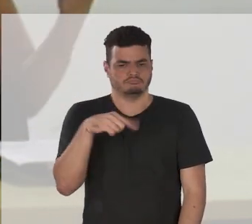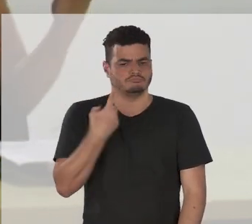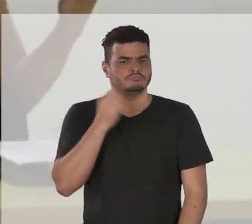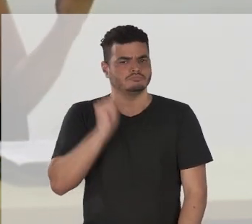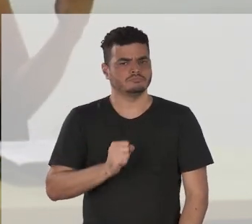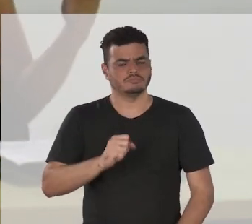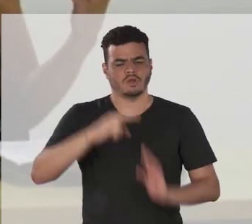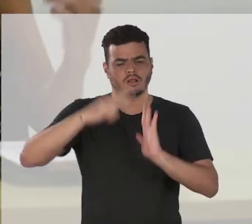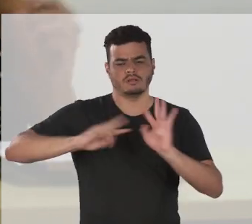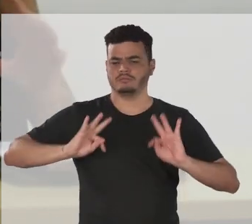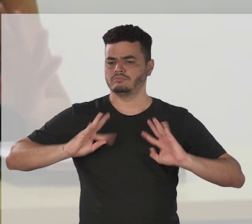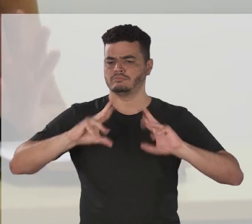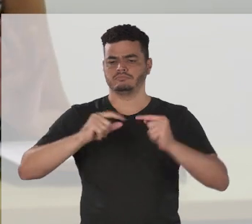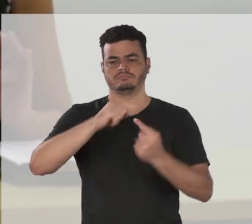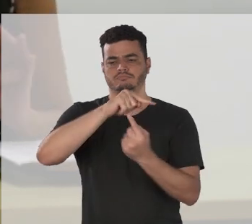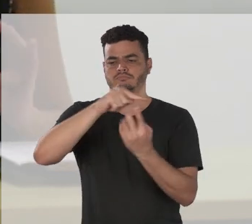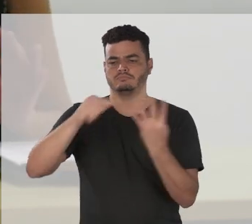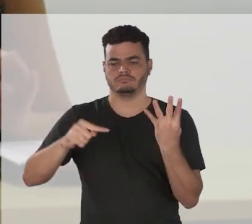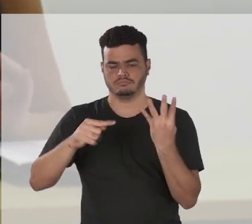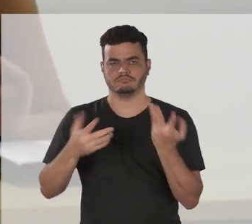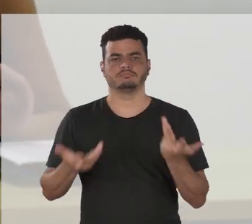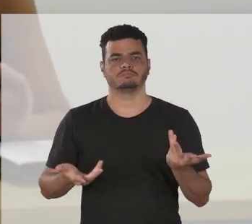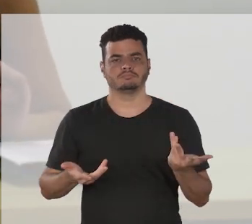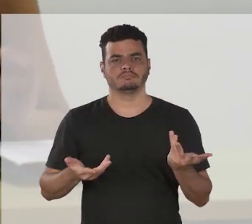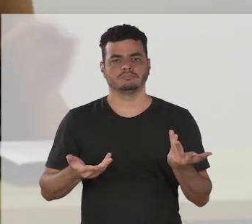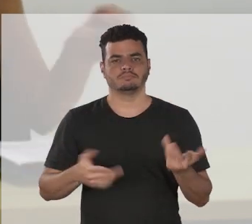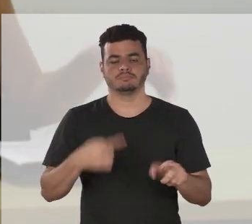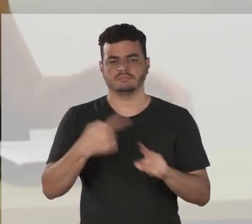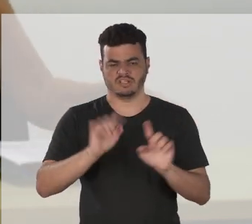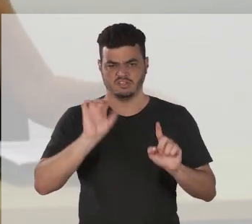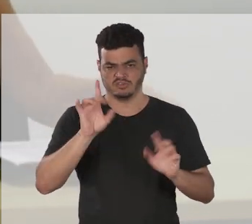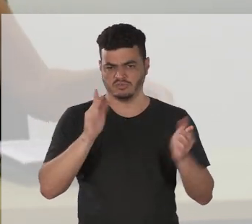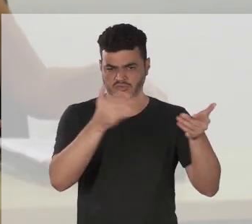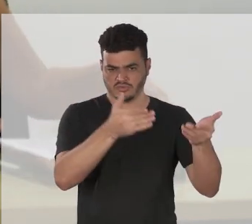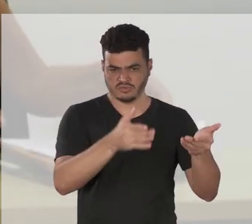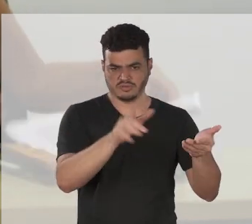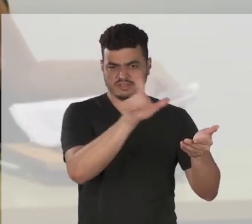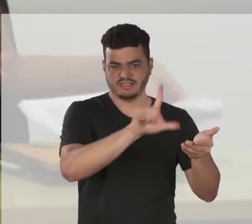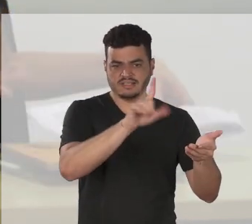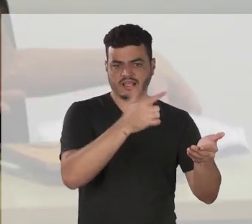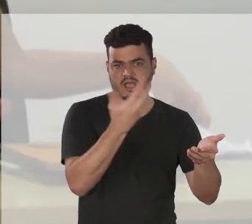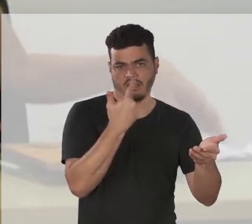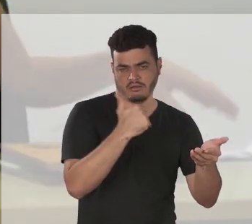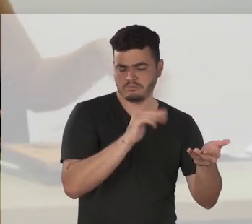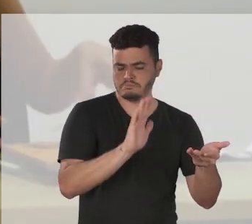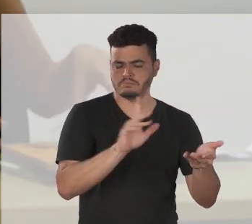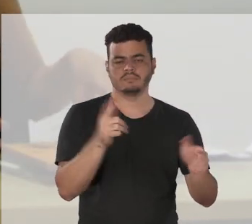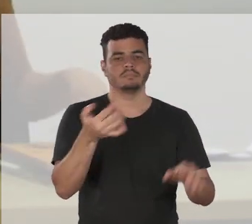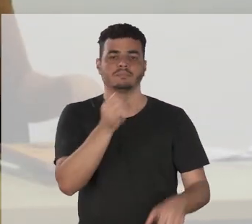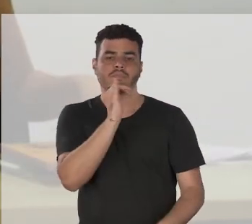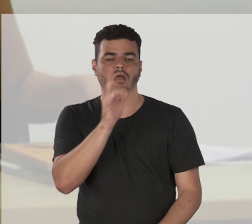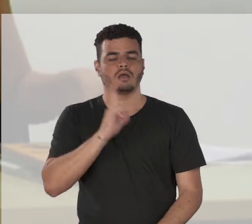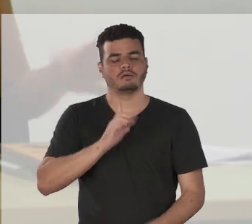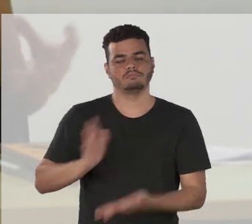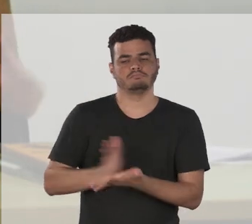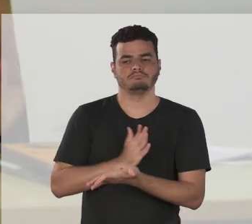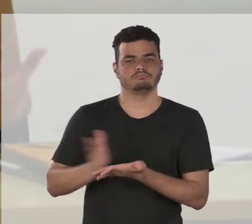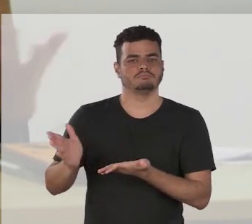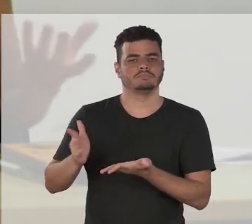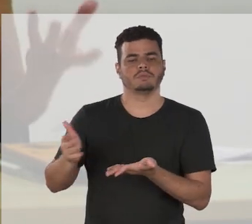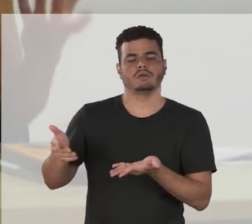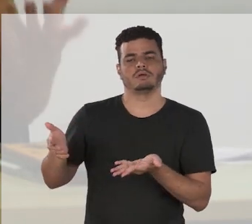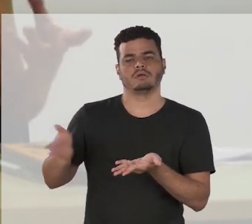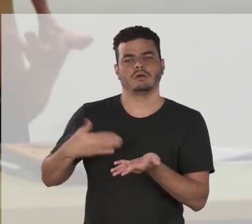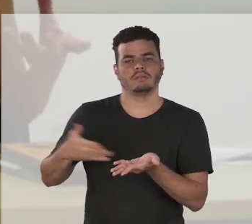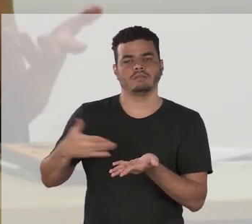Podemos ler tudo, devemos, na verdade, ler tudo. Eu sou muito consumidora de literatura infantil, mas, por exemplo, tem livros que